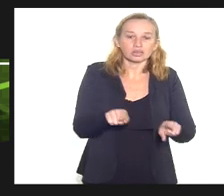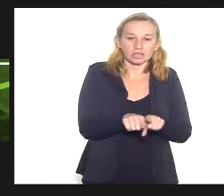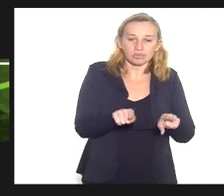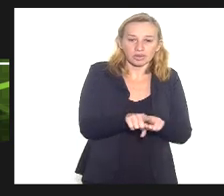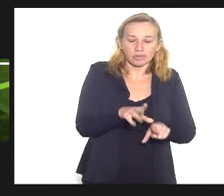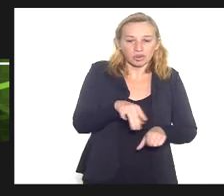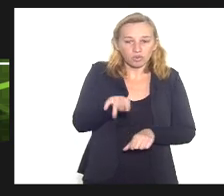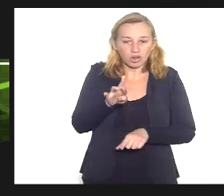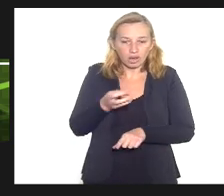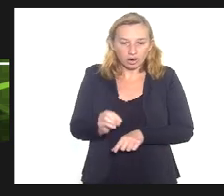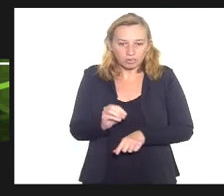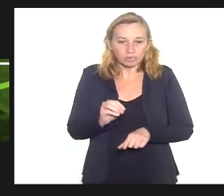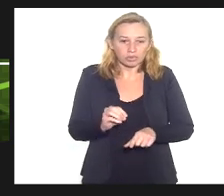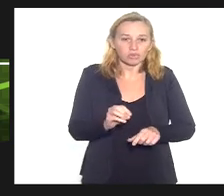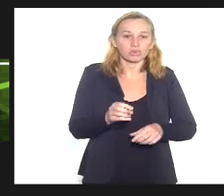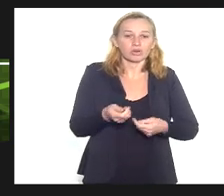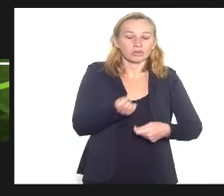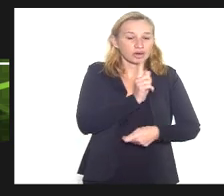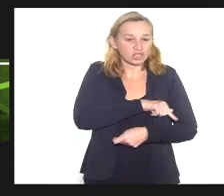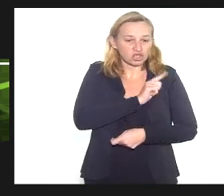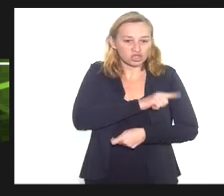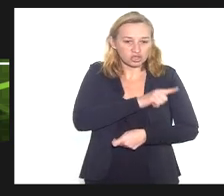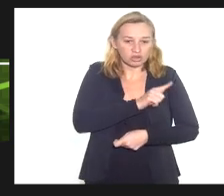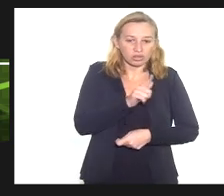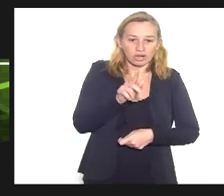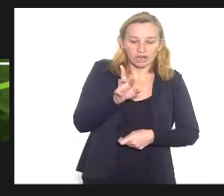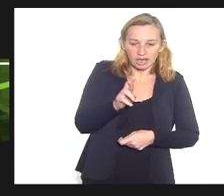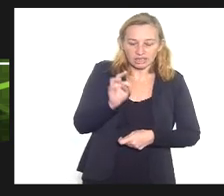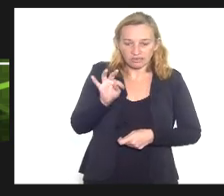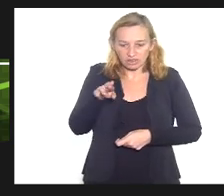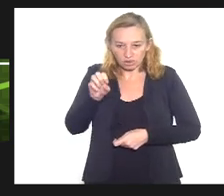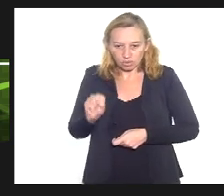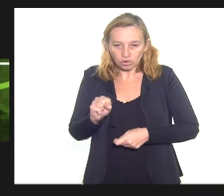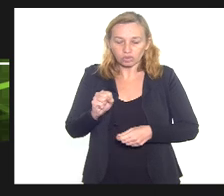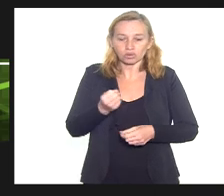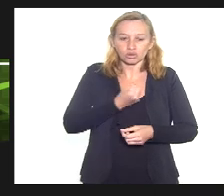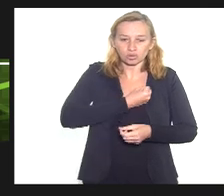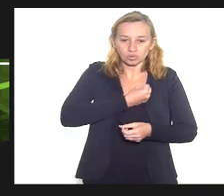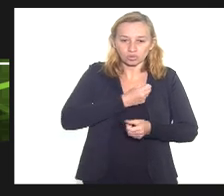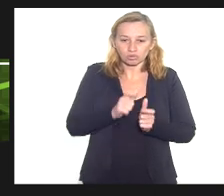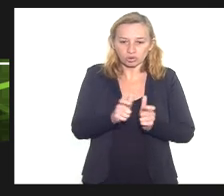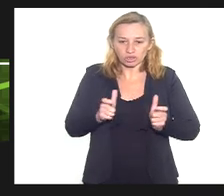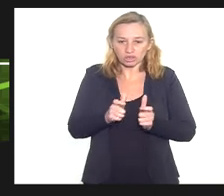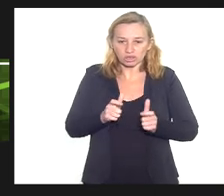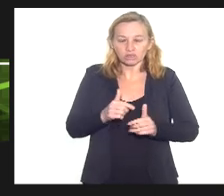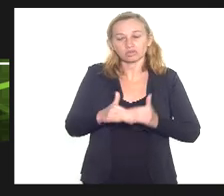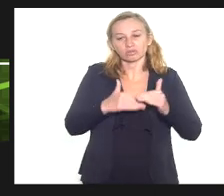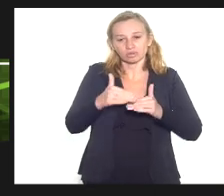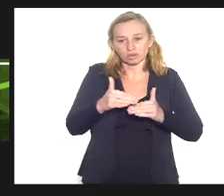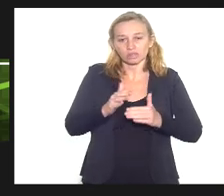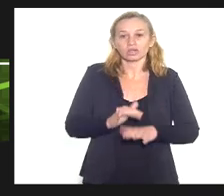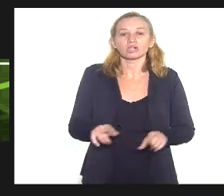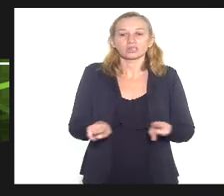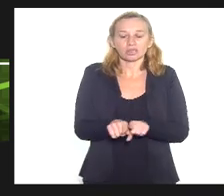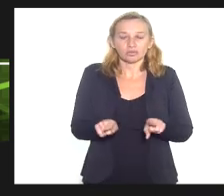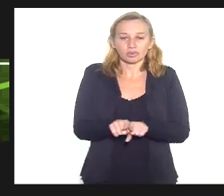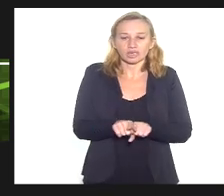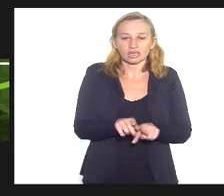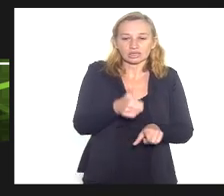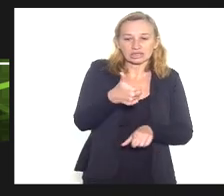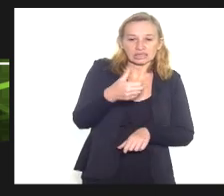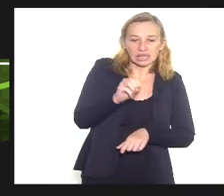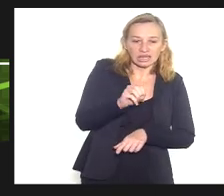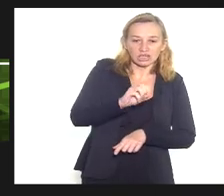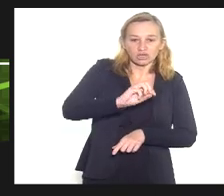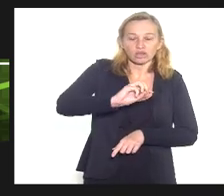Roncador, para gestão de reservatório e aumento de fator de recuperação. De forma ilustrativa, um ativo que tem cerca de 10